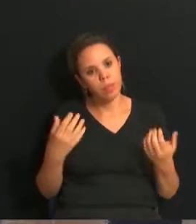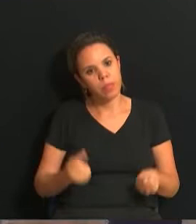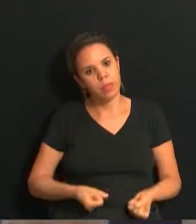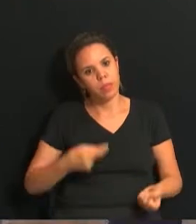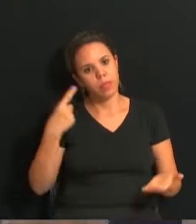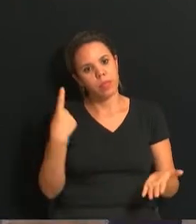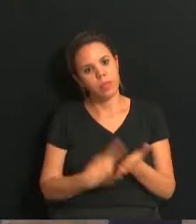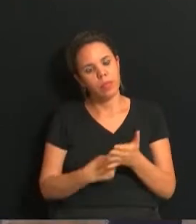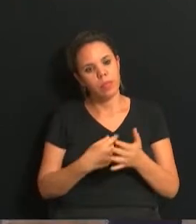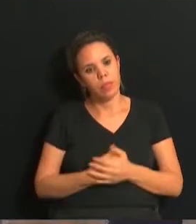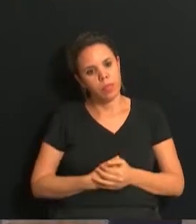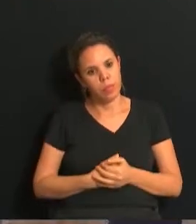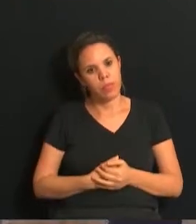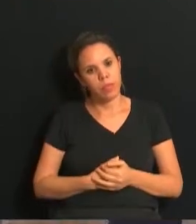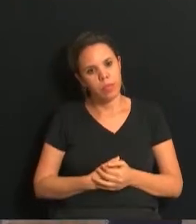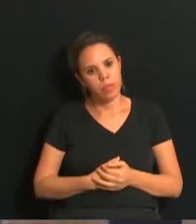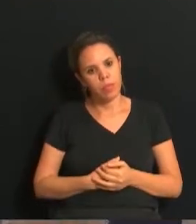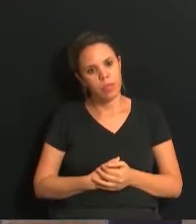compromisso com,